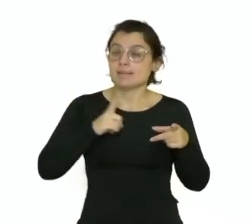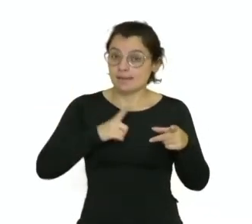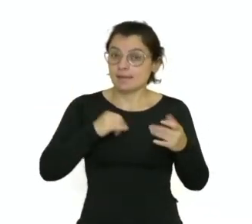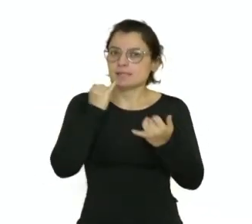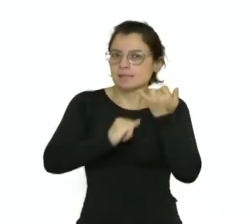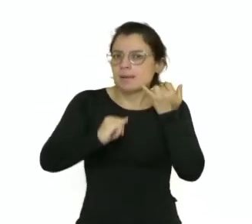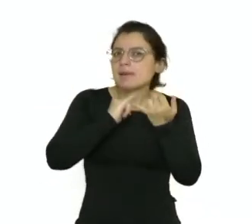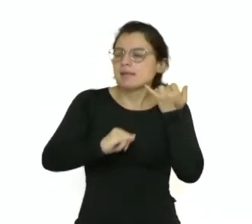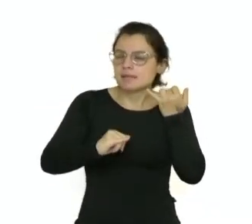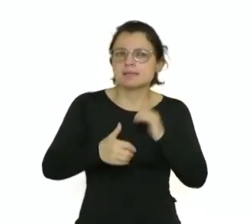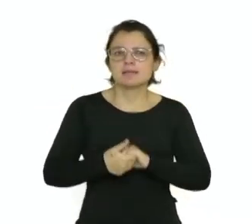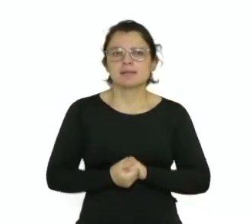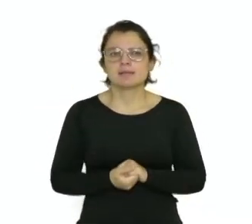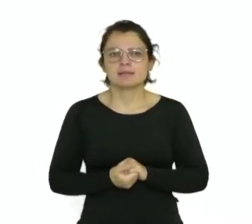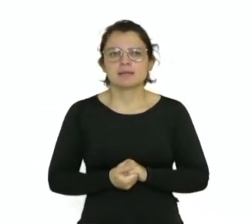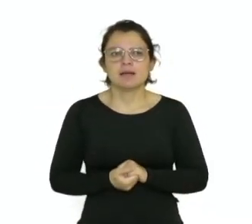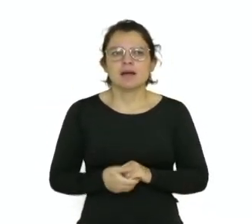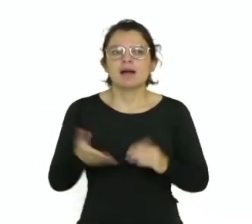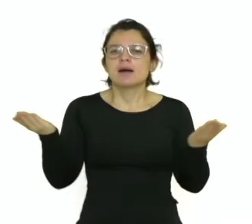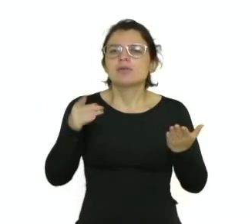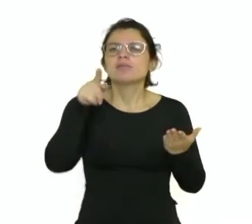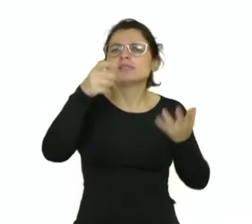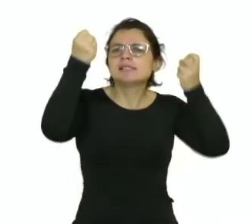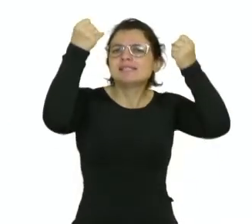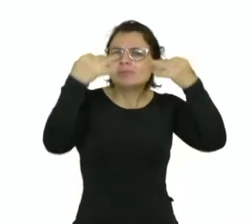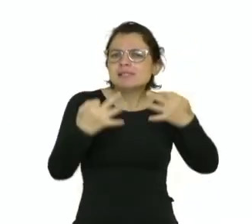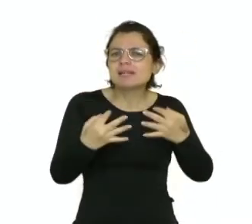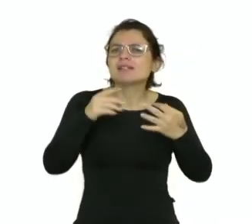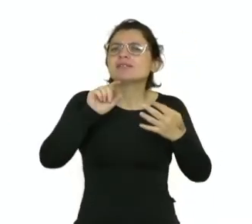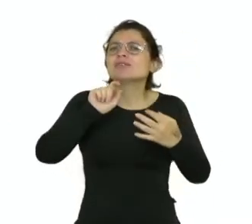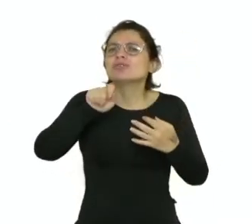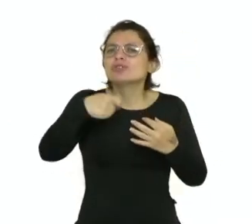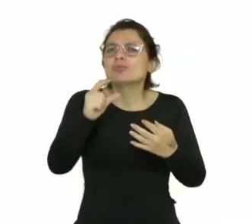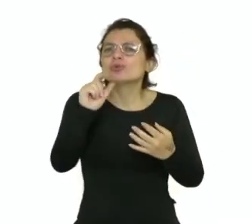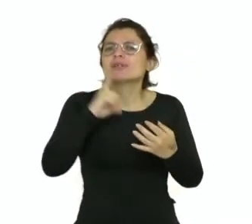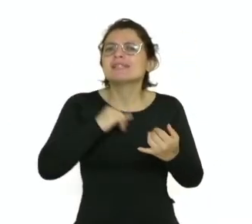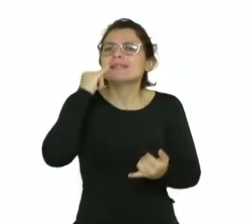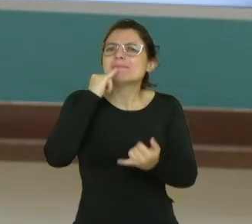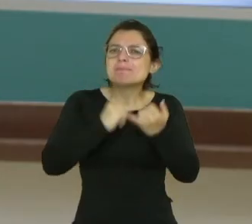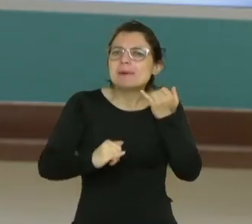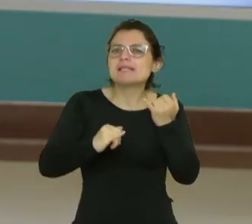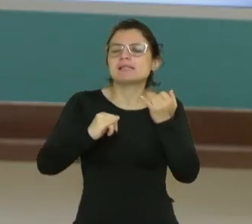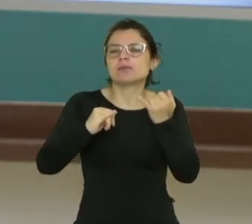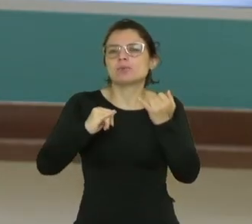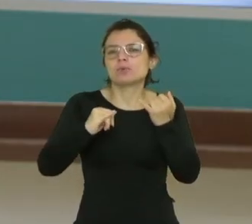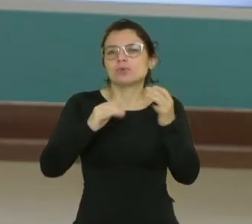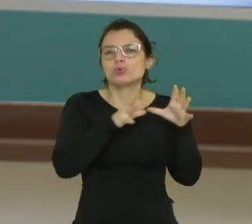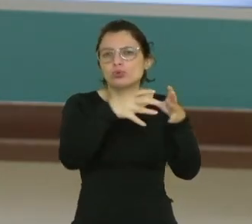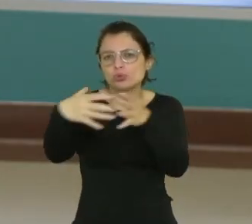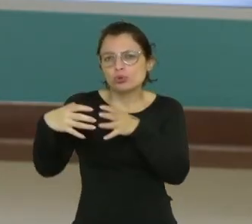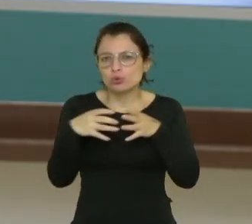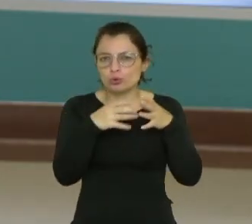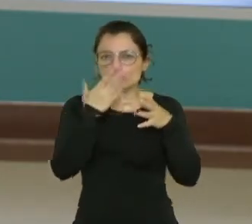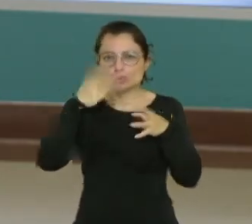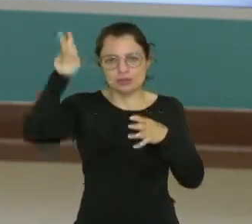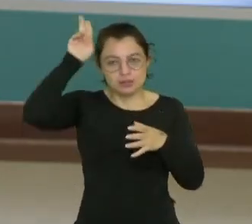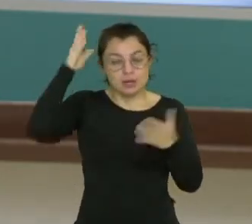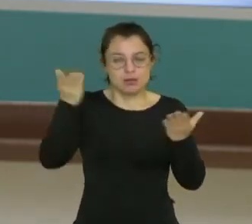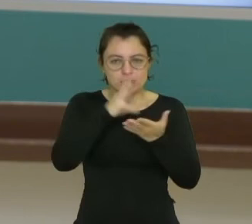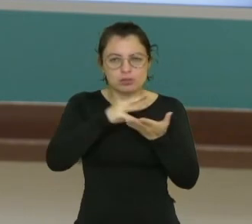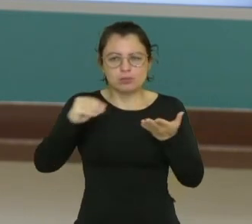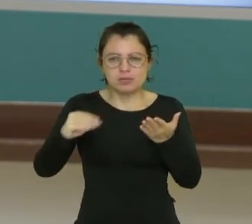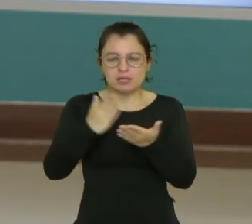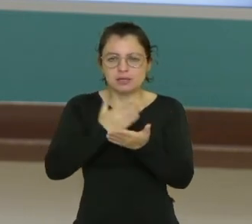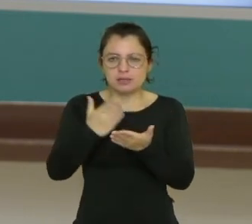muitas semelhanças. Fale sobre as semelhanças entre os grupos indígenas brasileiros. Então, vocês vão copiar essa questão no caderno de